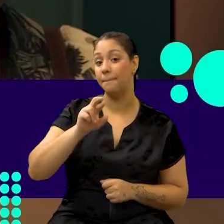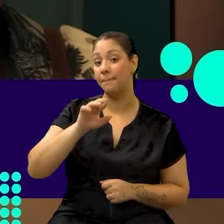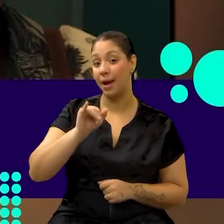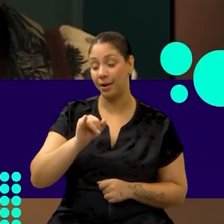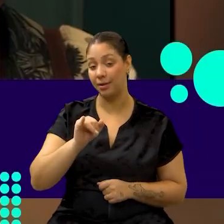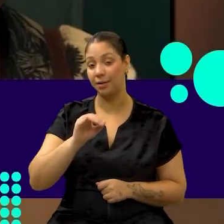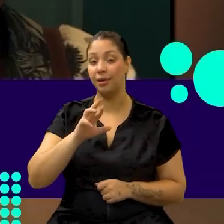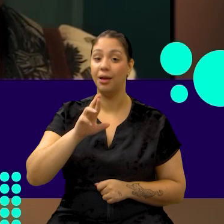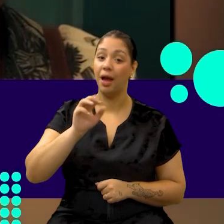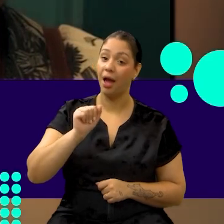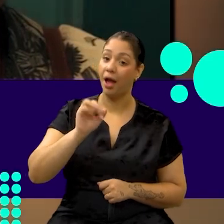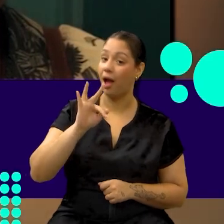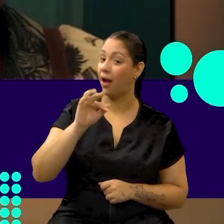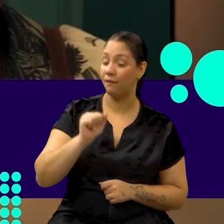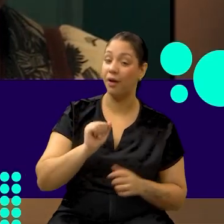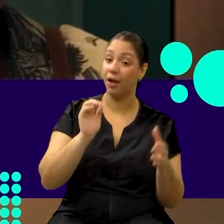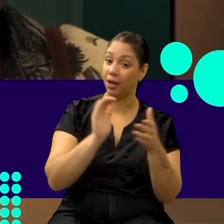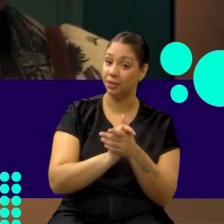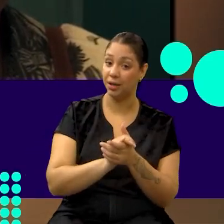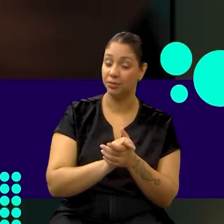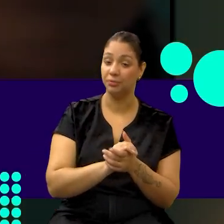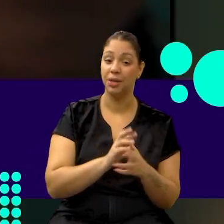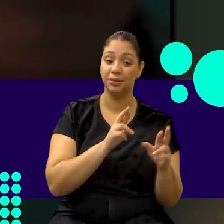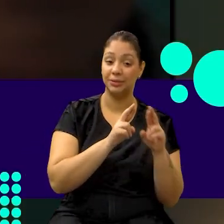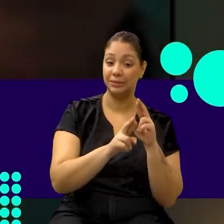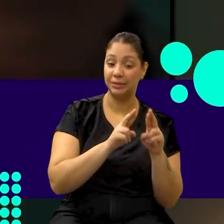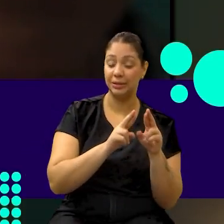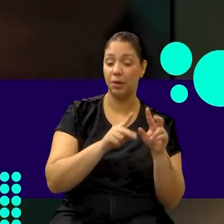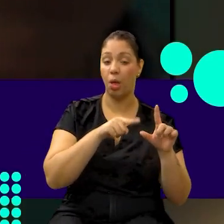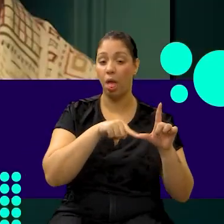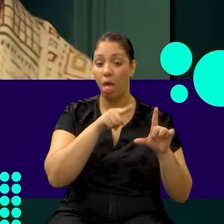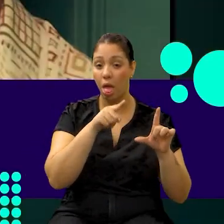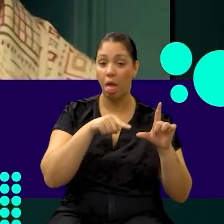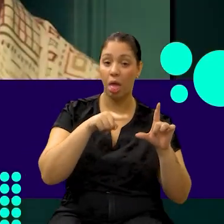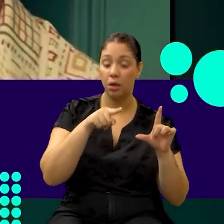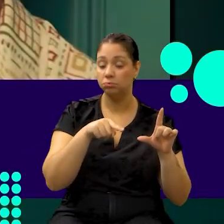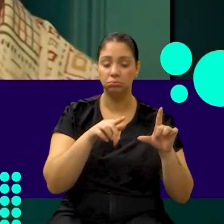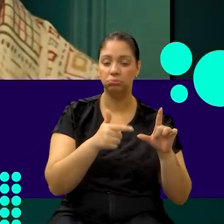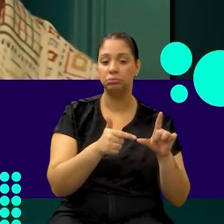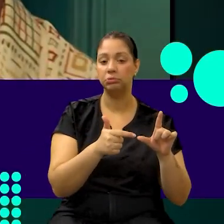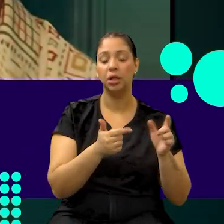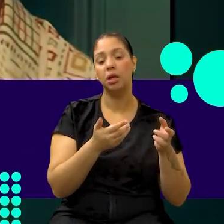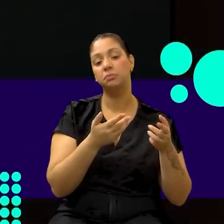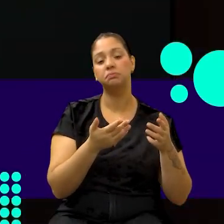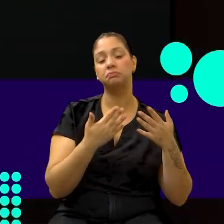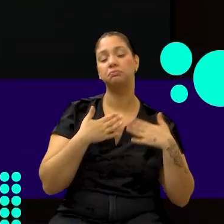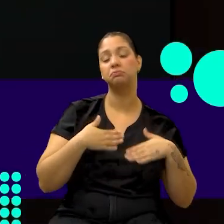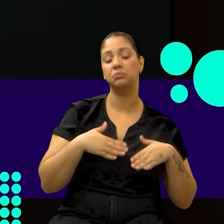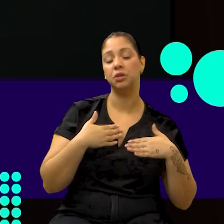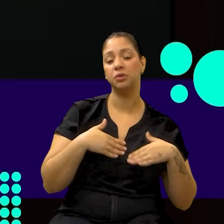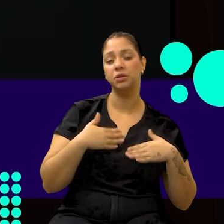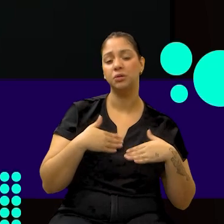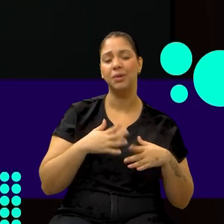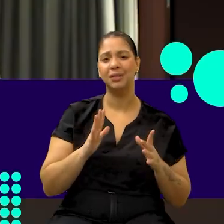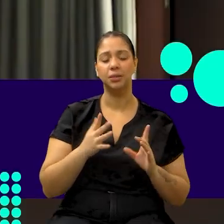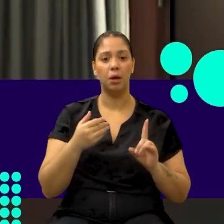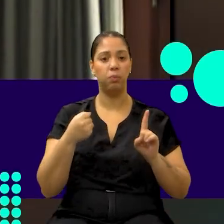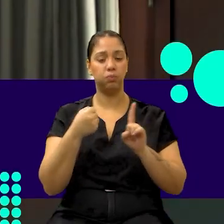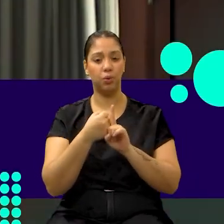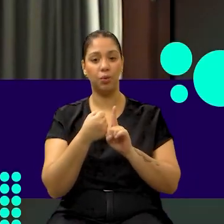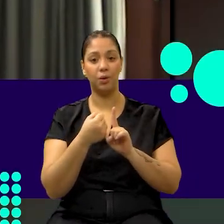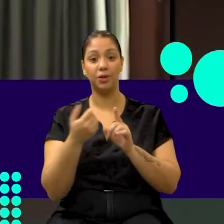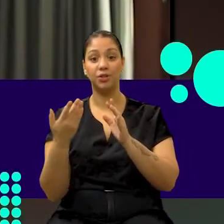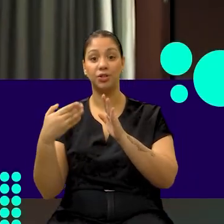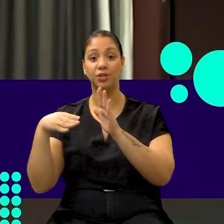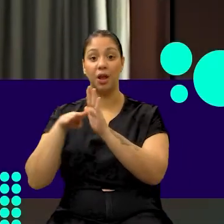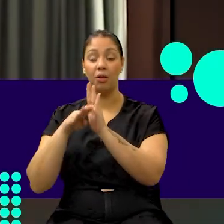Mari e Rafa são casados e não enfrentam os altos e baixos de uma relação instável. A tranquilidade deles, no entanto,